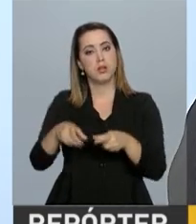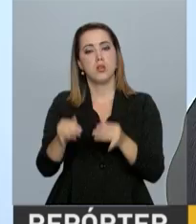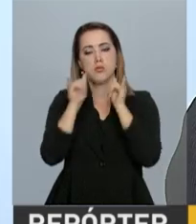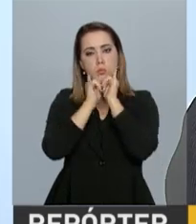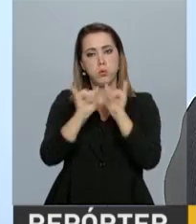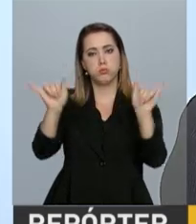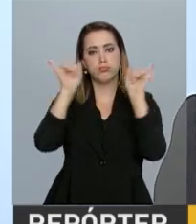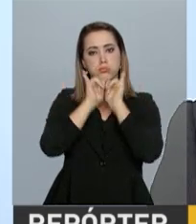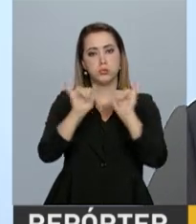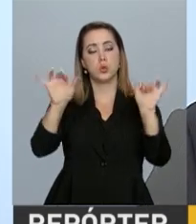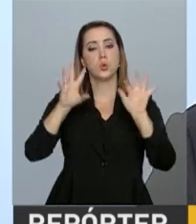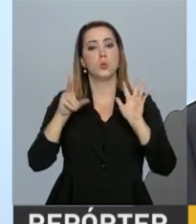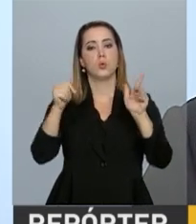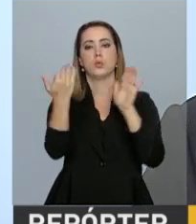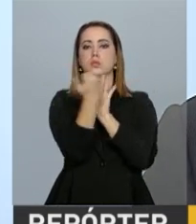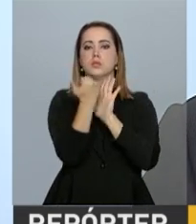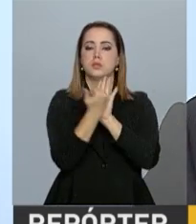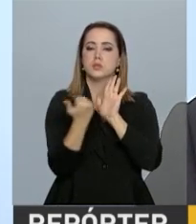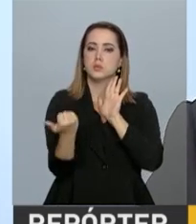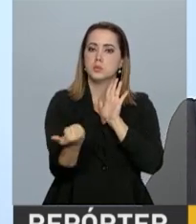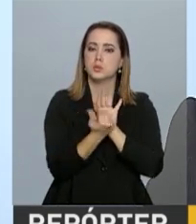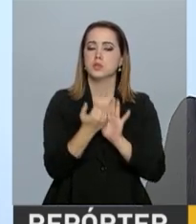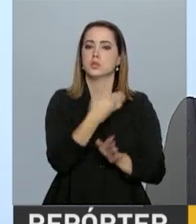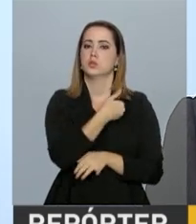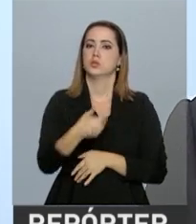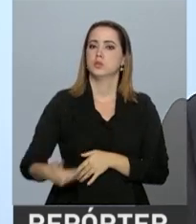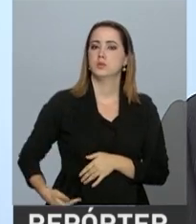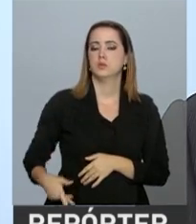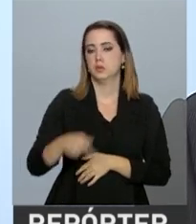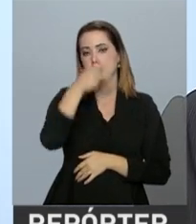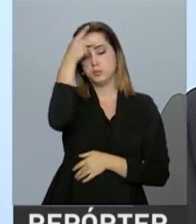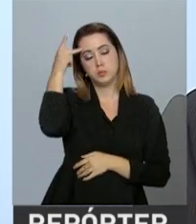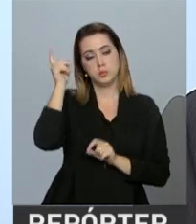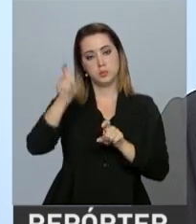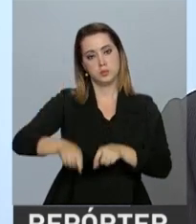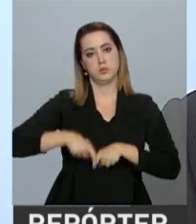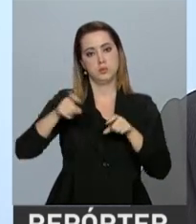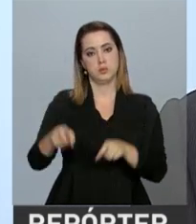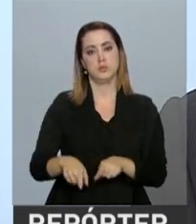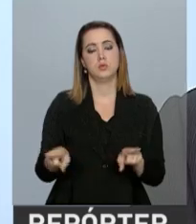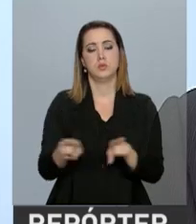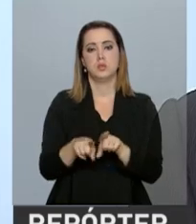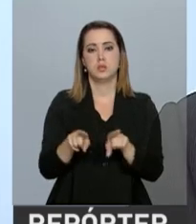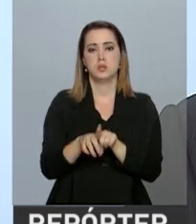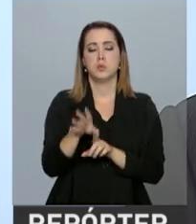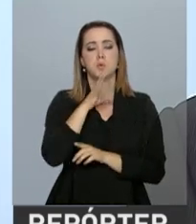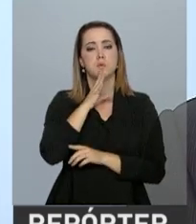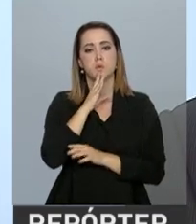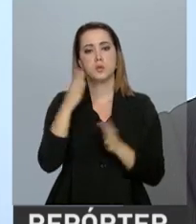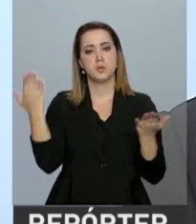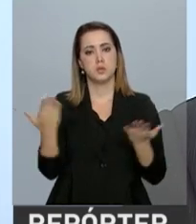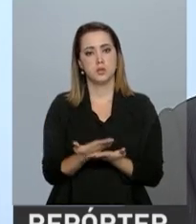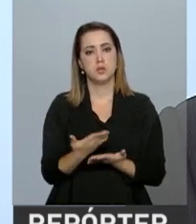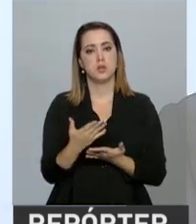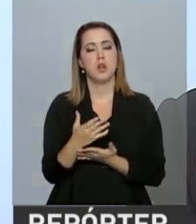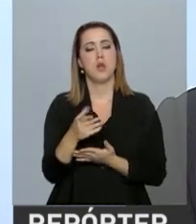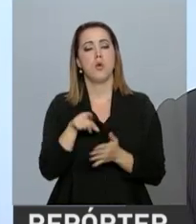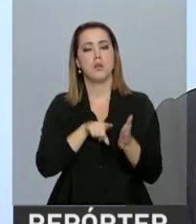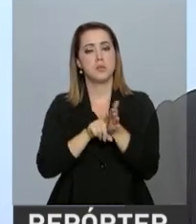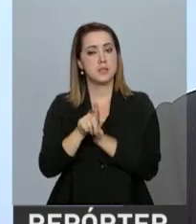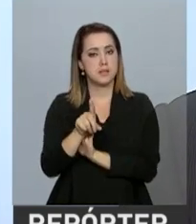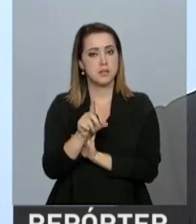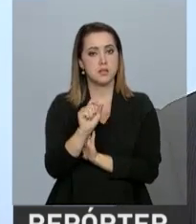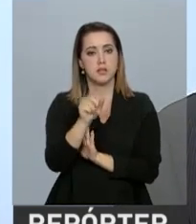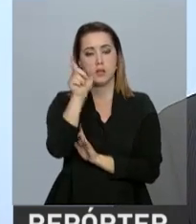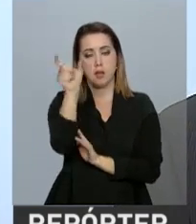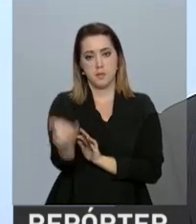para os agricultores. Também foi reconhecido e comprovado agora no último censo agropecuário que